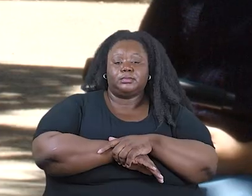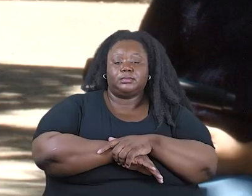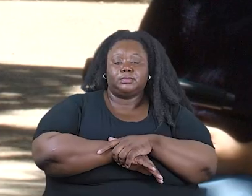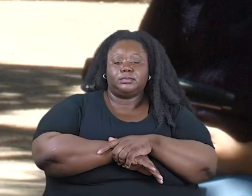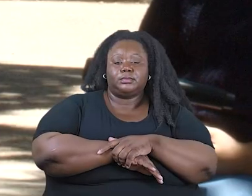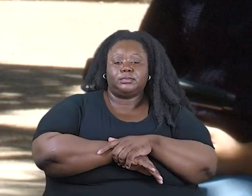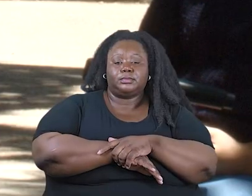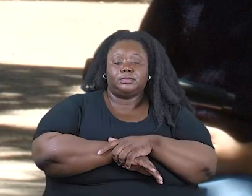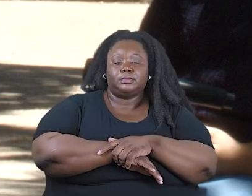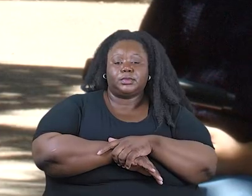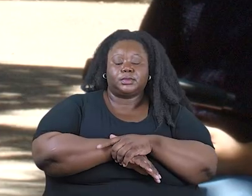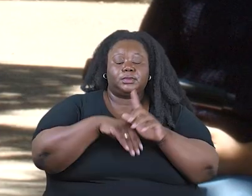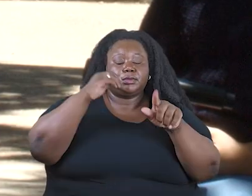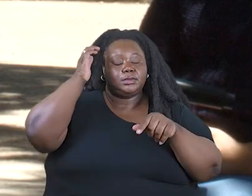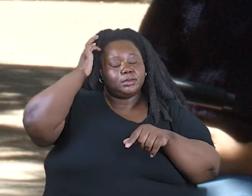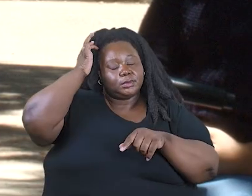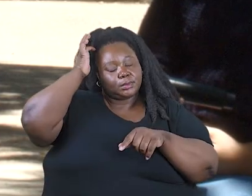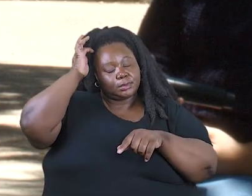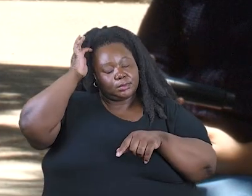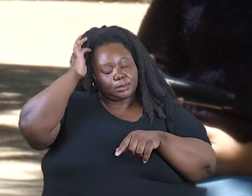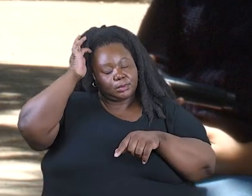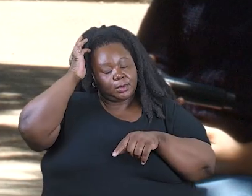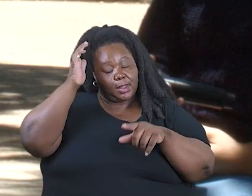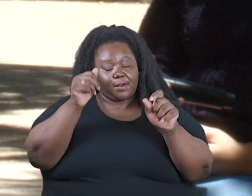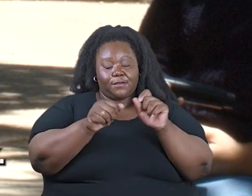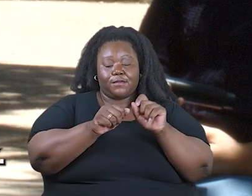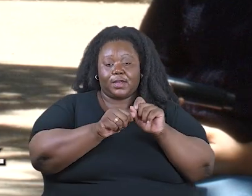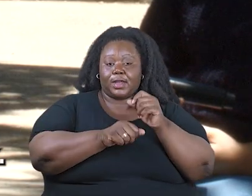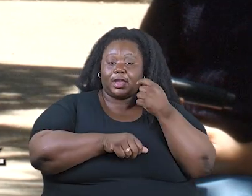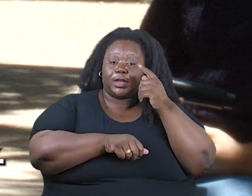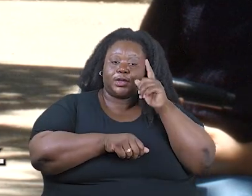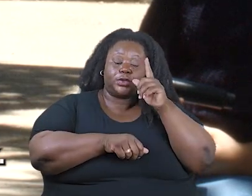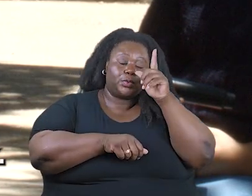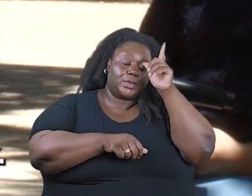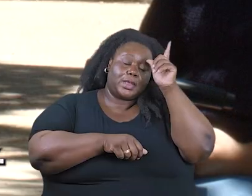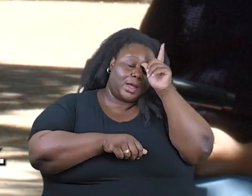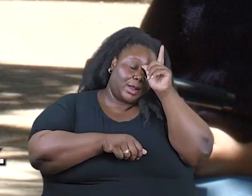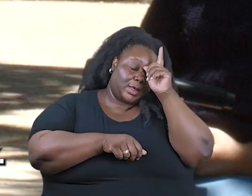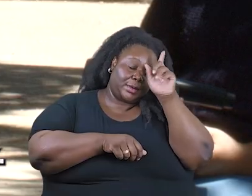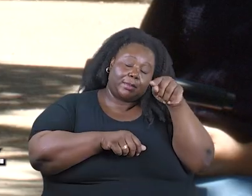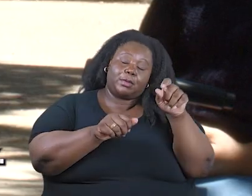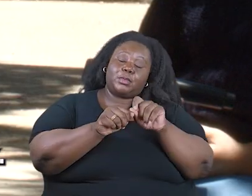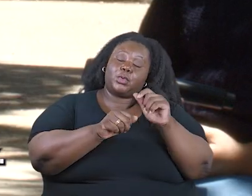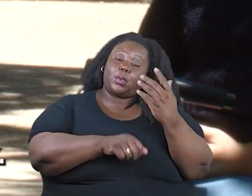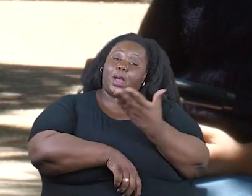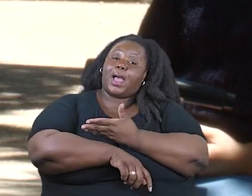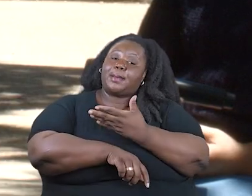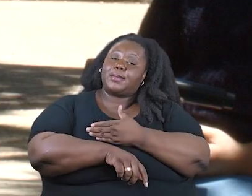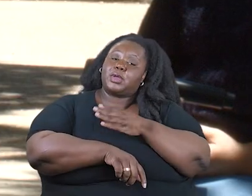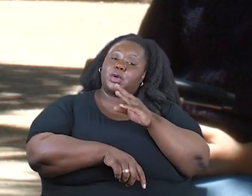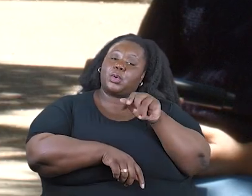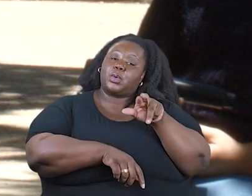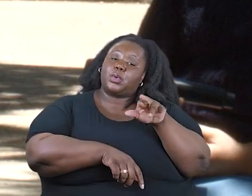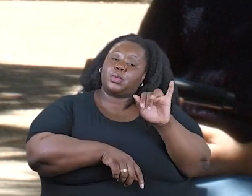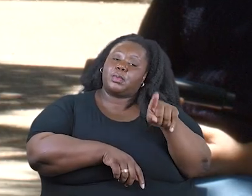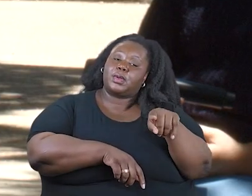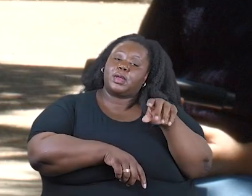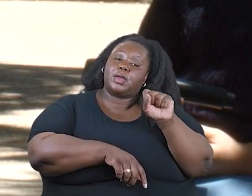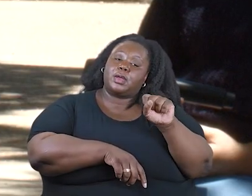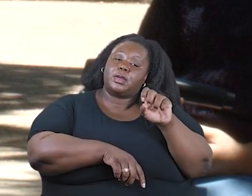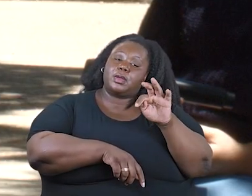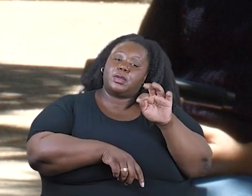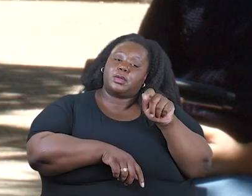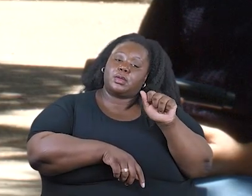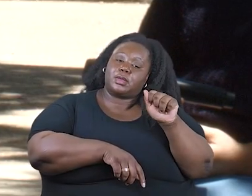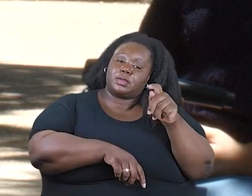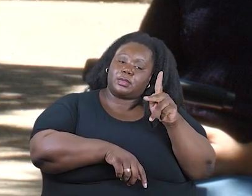Esse postal foi produzido na Alemanha por um amigo do Beuys, que é o Rudolf Steck. O Steck, ele